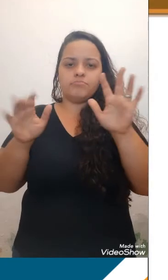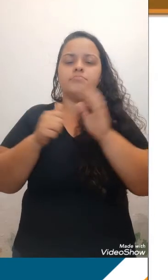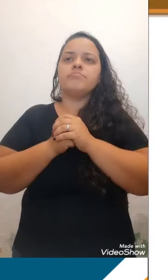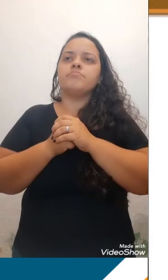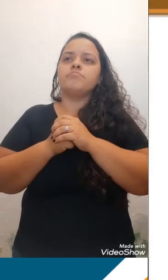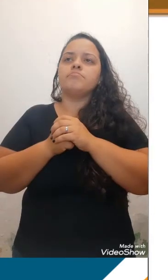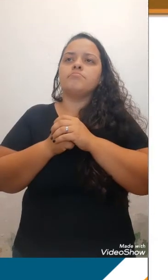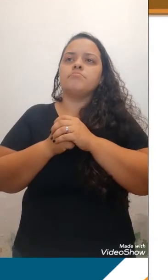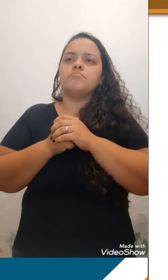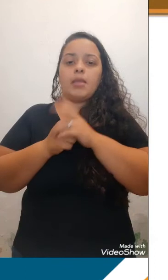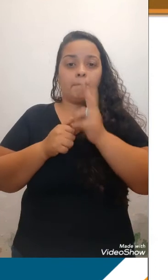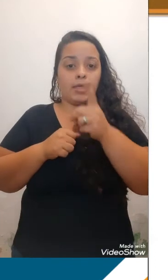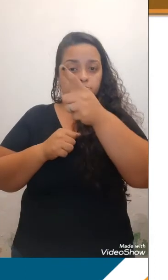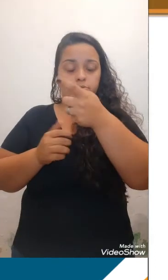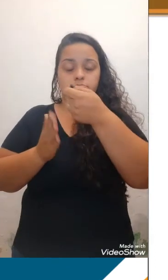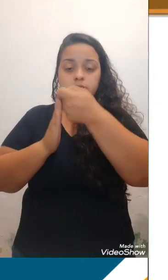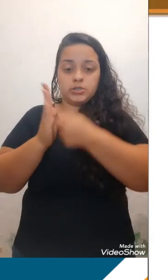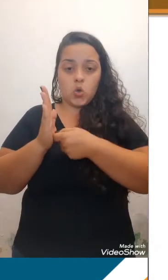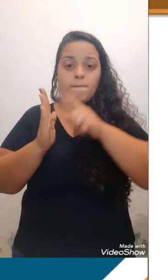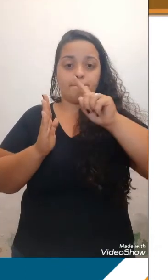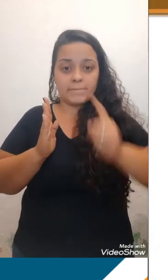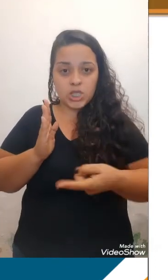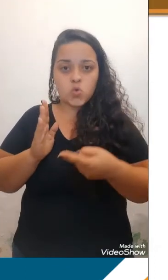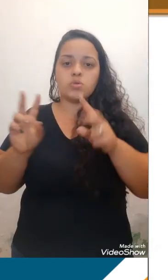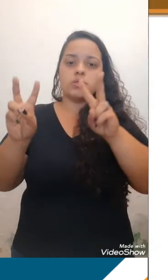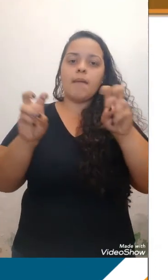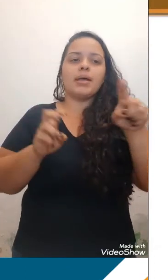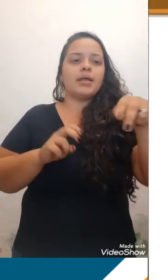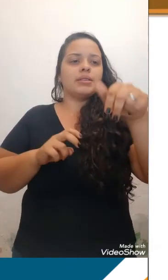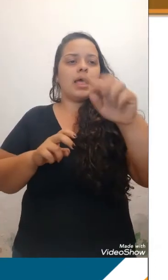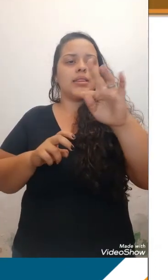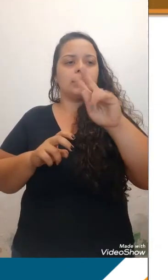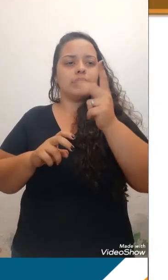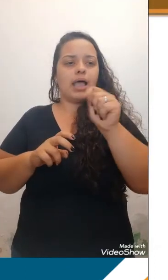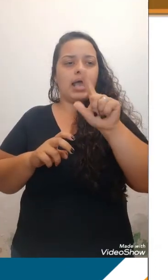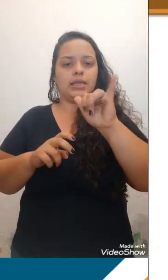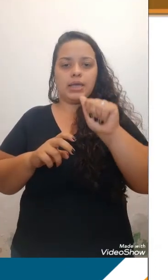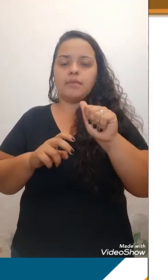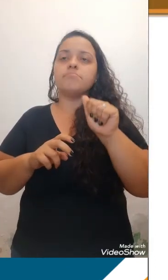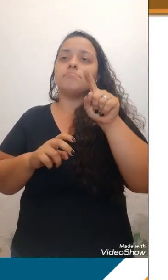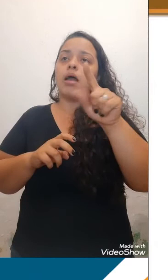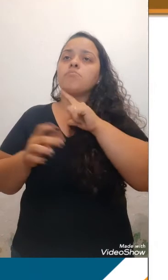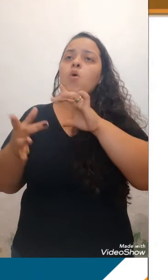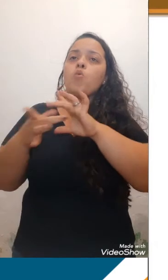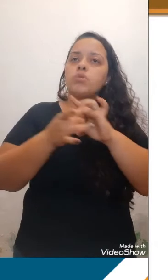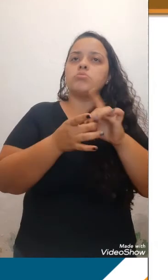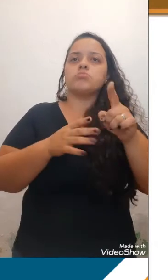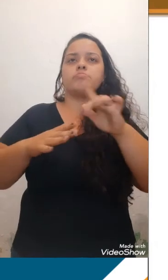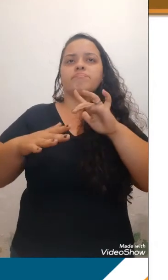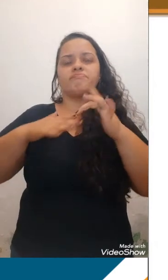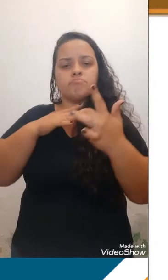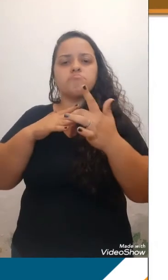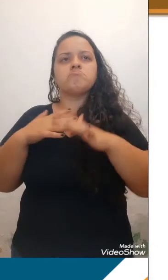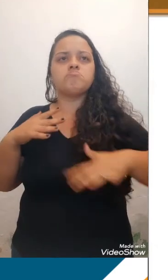claras. Também uma redação nota 1000 desse tema, só que da Natália Cristina, certo? Nesse contexto, as